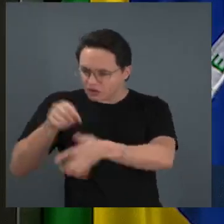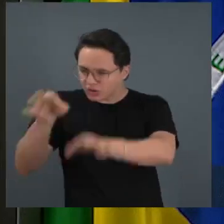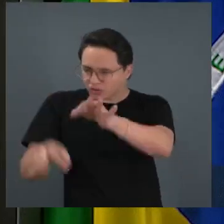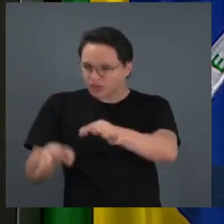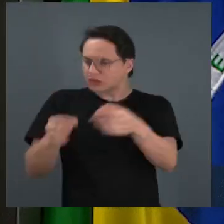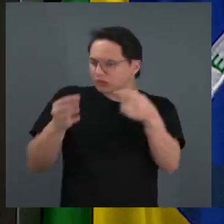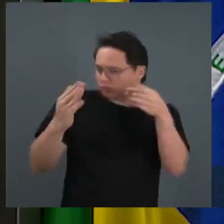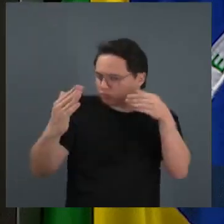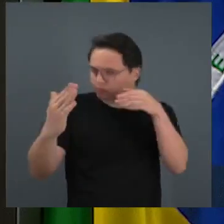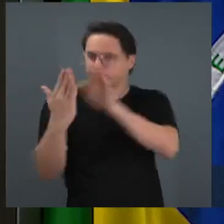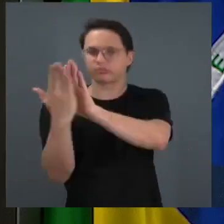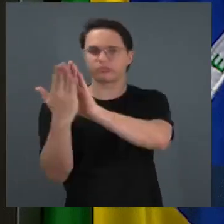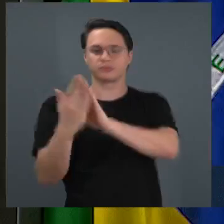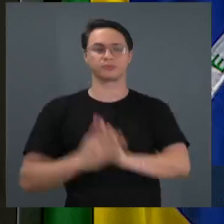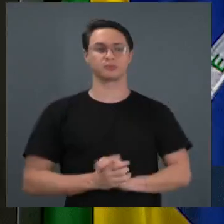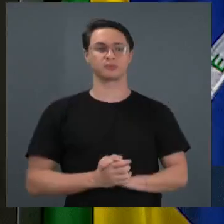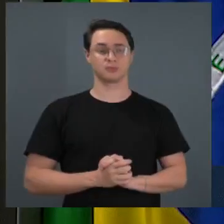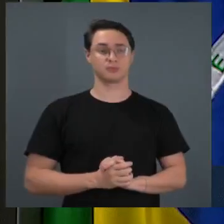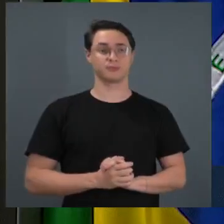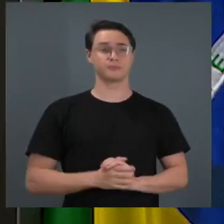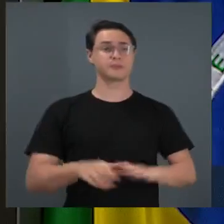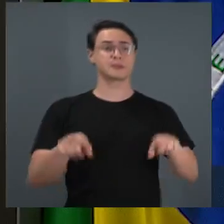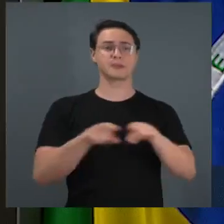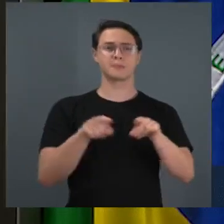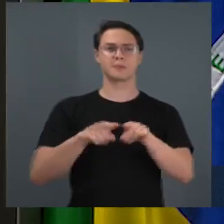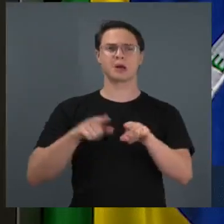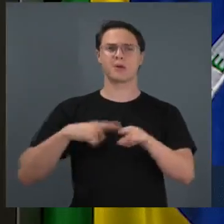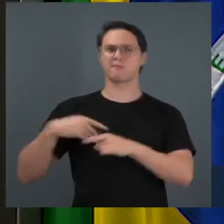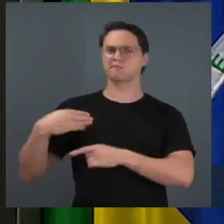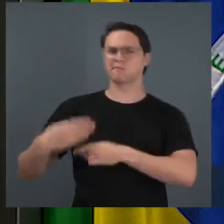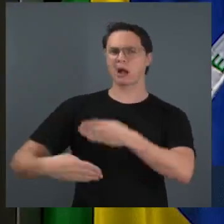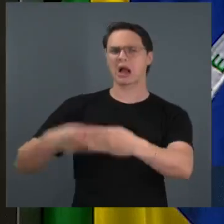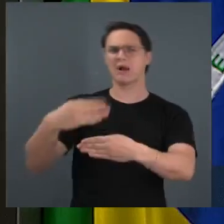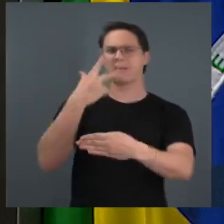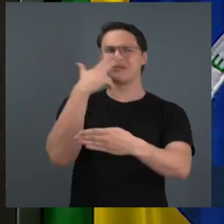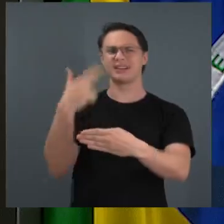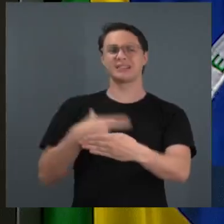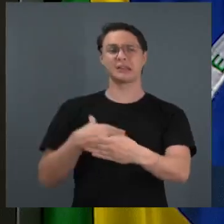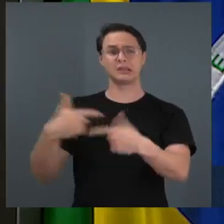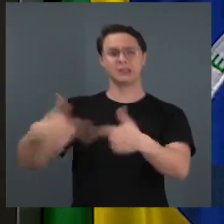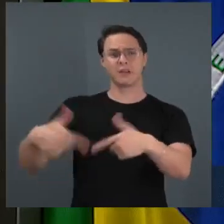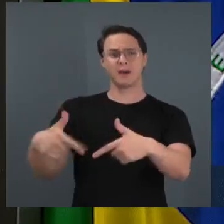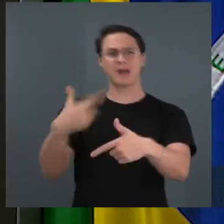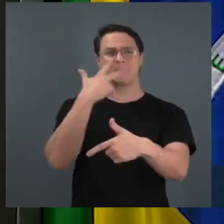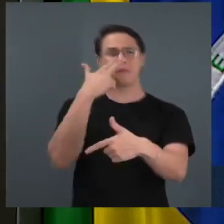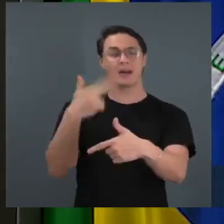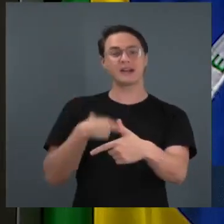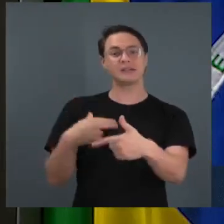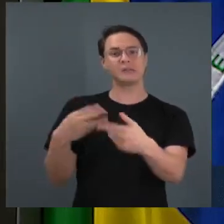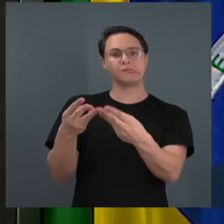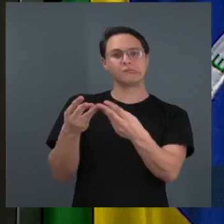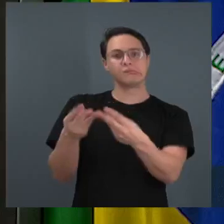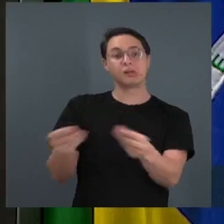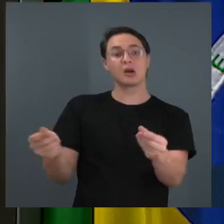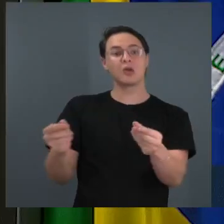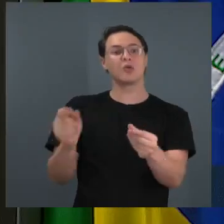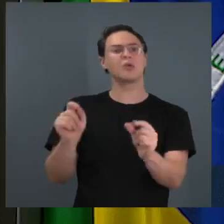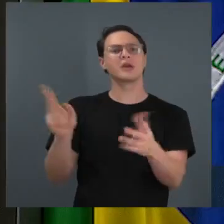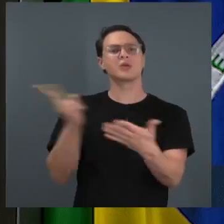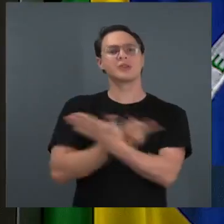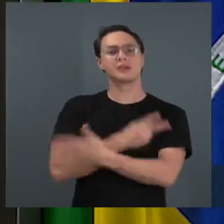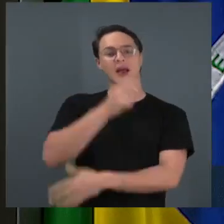de retrocesso. Há também o avanço da precarização do trabalho por meio de aplicativos que